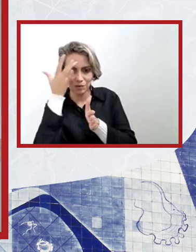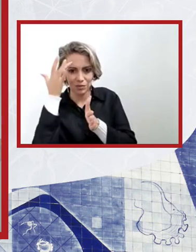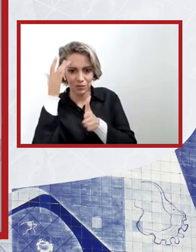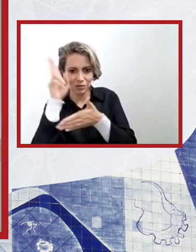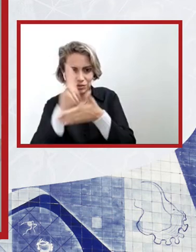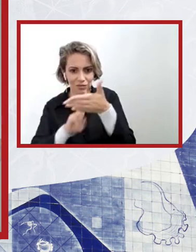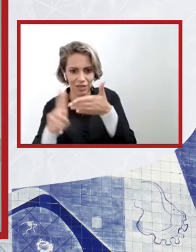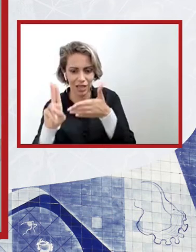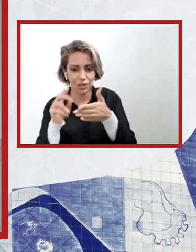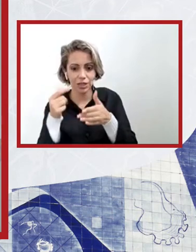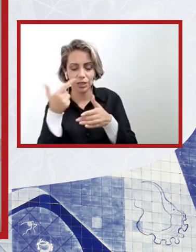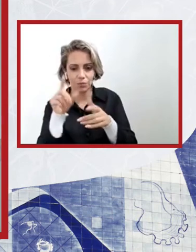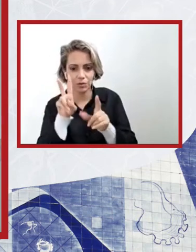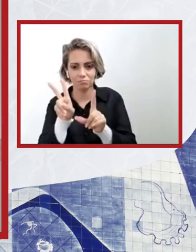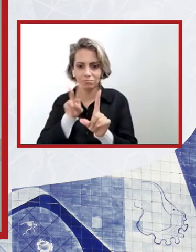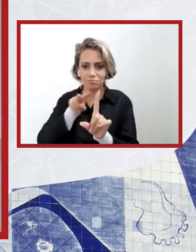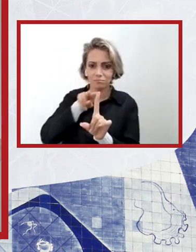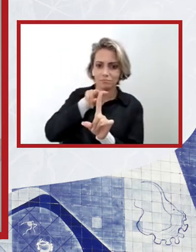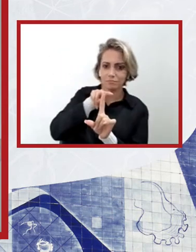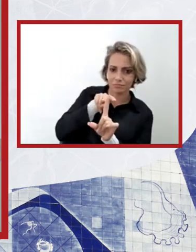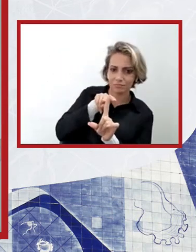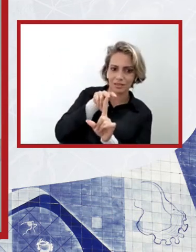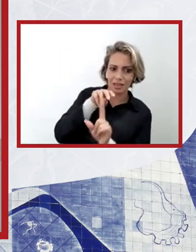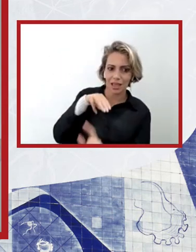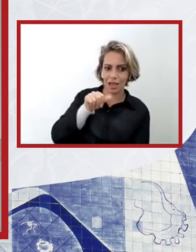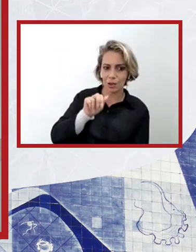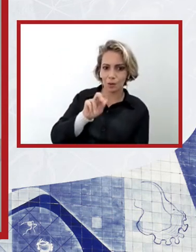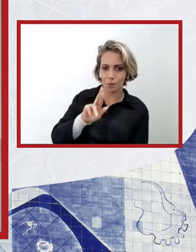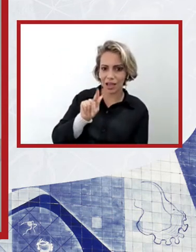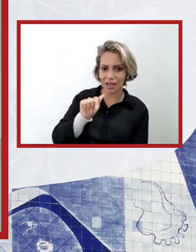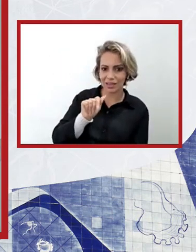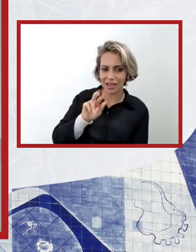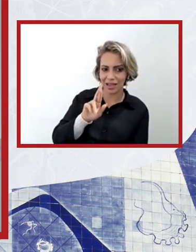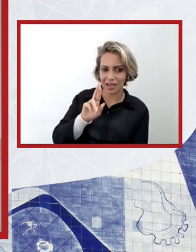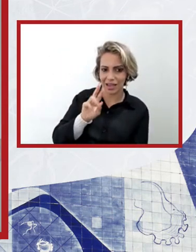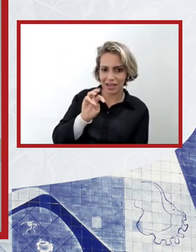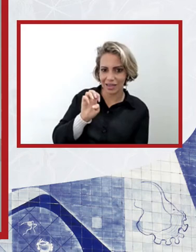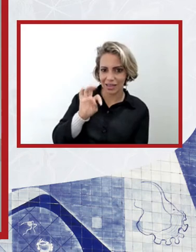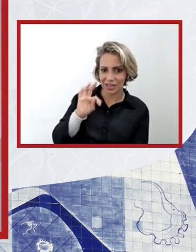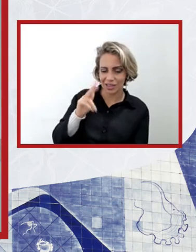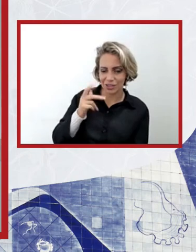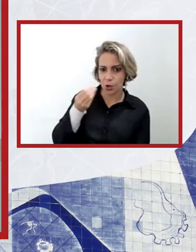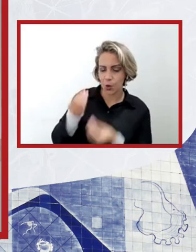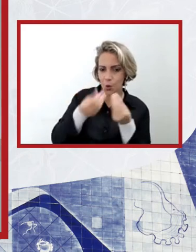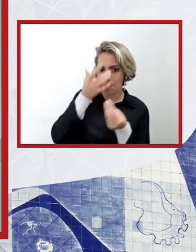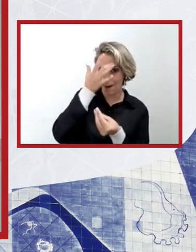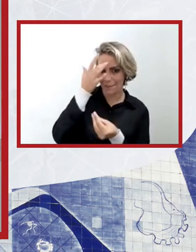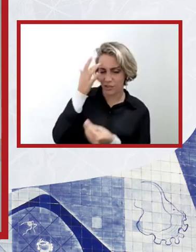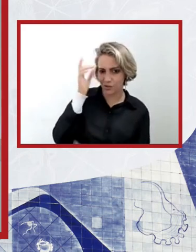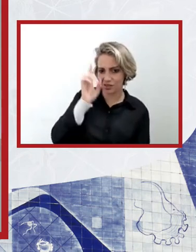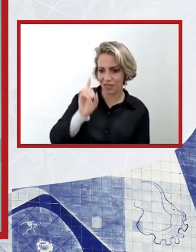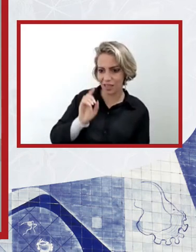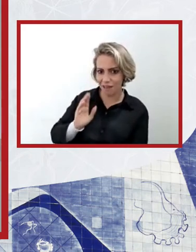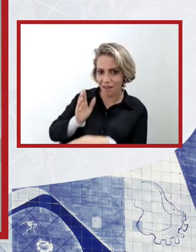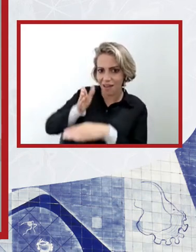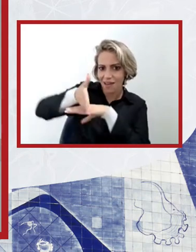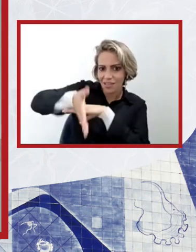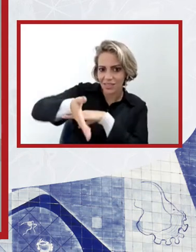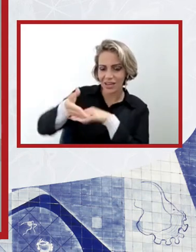da Margarete, que traz como que as pessoas que estão entrando se relacionam com esses recursos que são ou